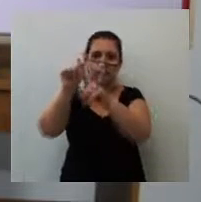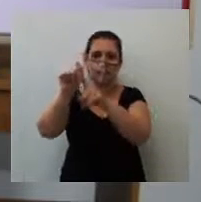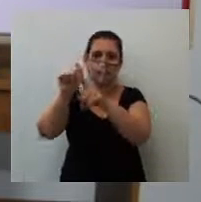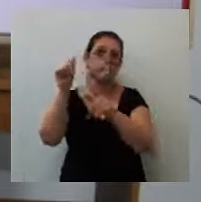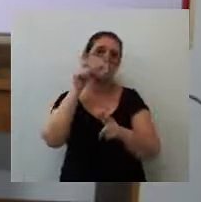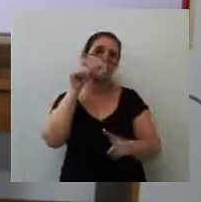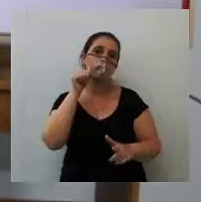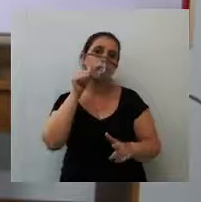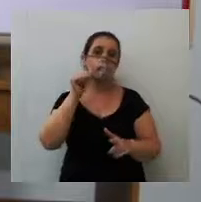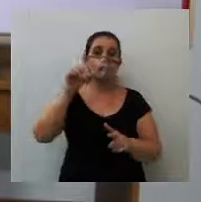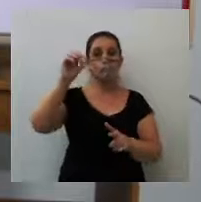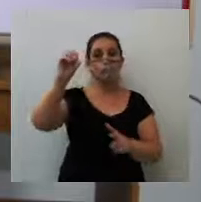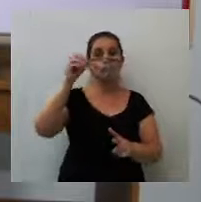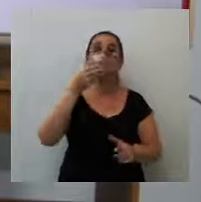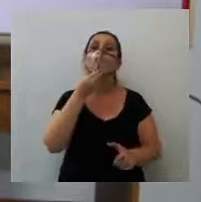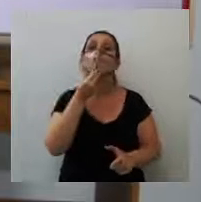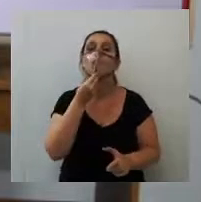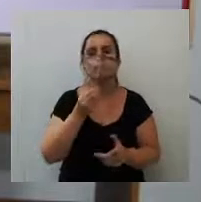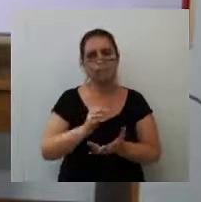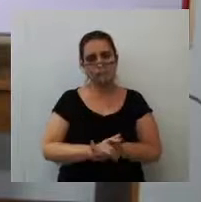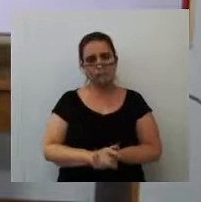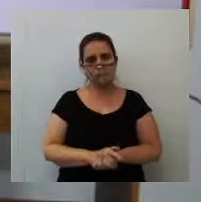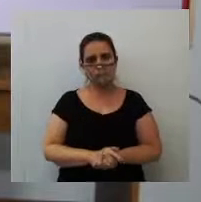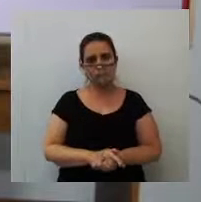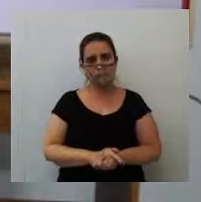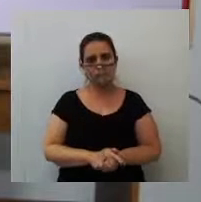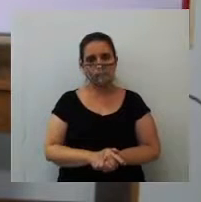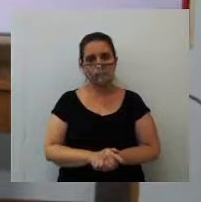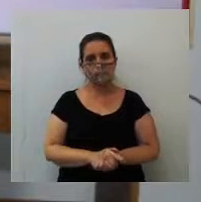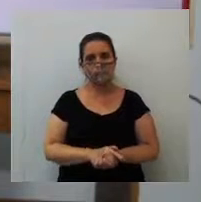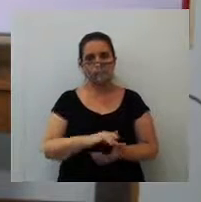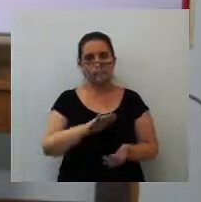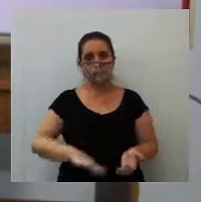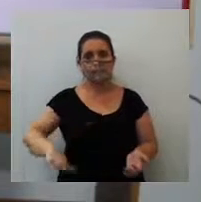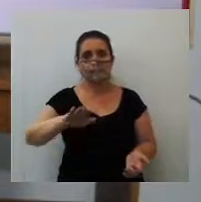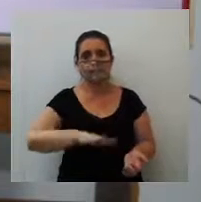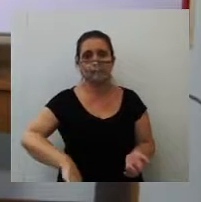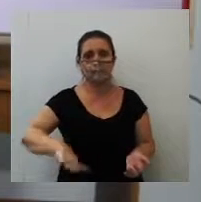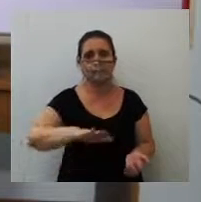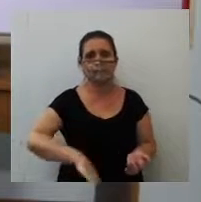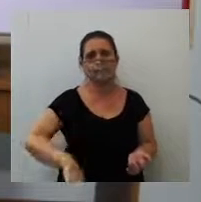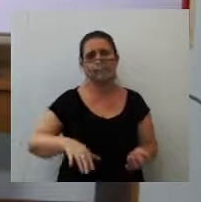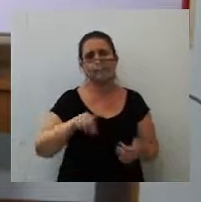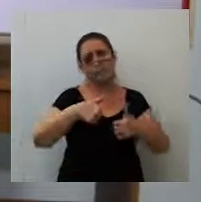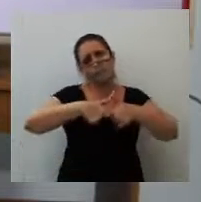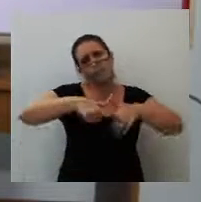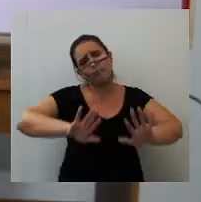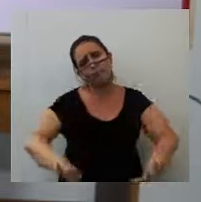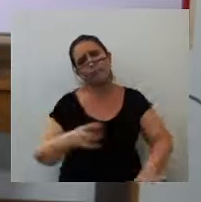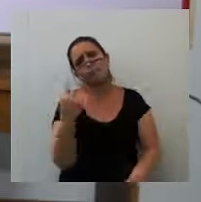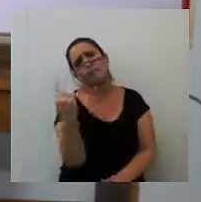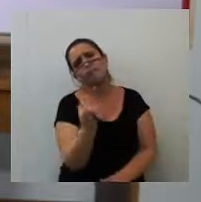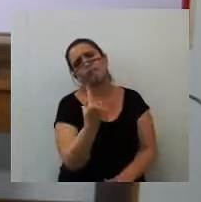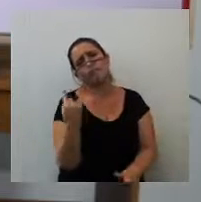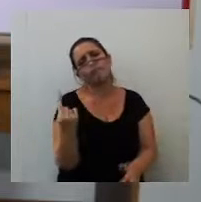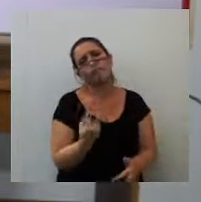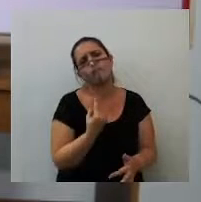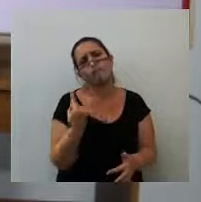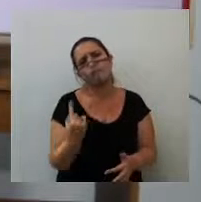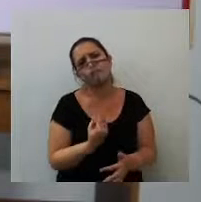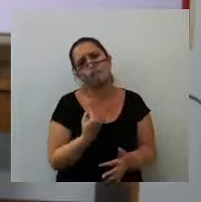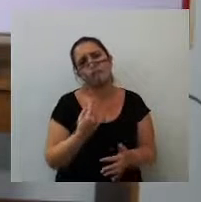muito obrigado disse ele atenção ó a criança ficou só no sentido de sozinho